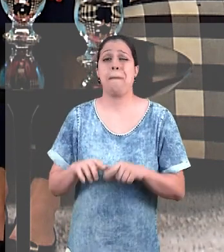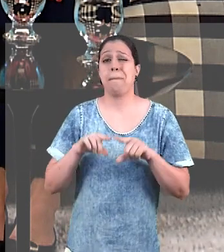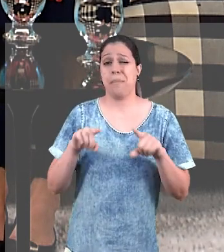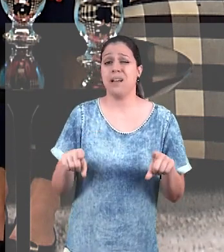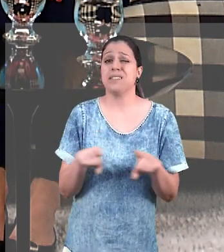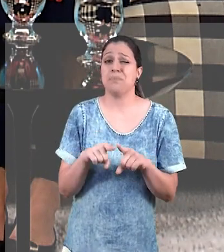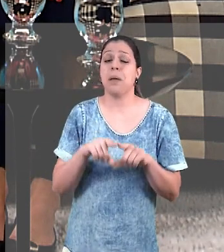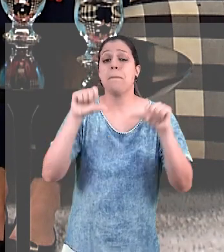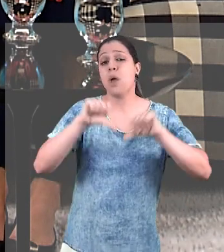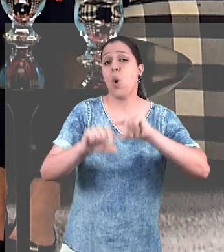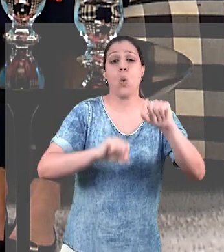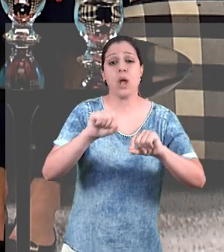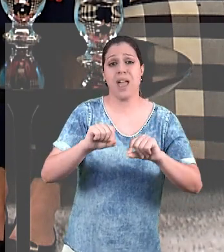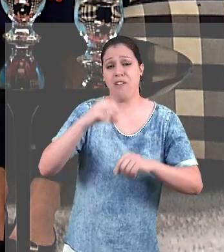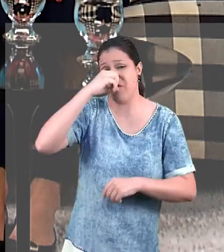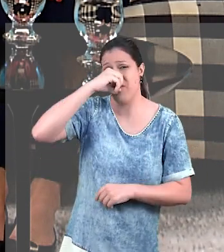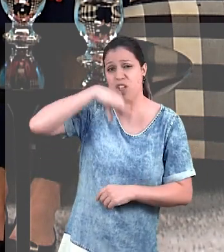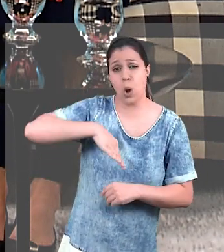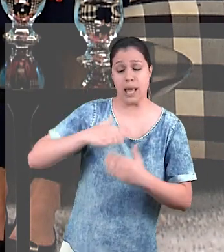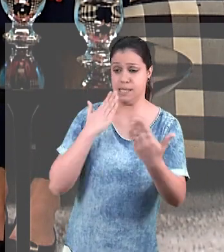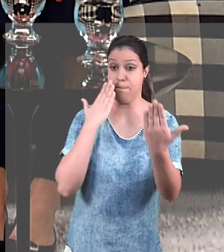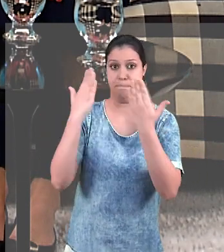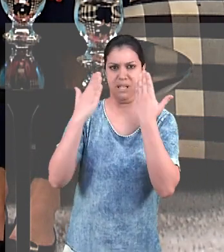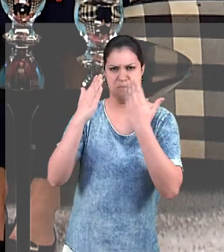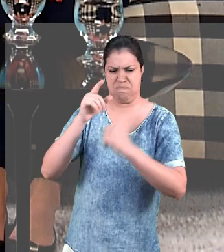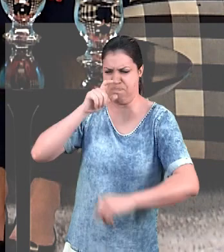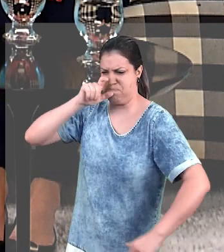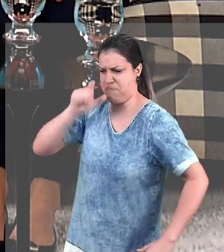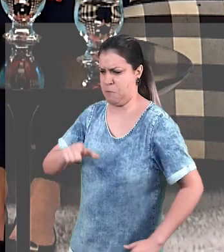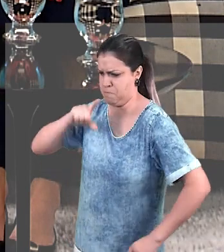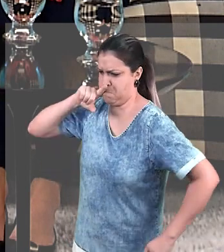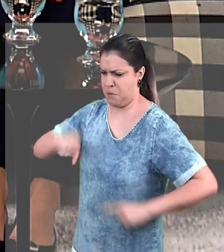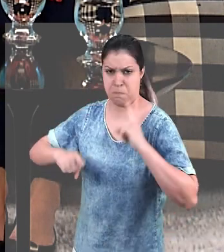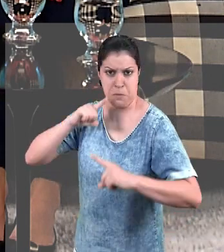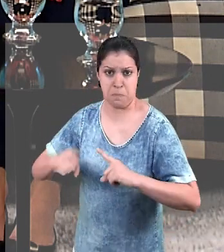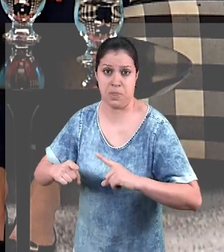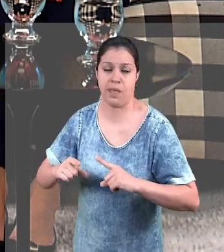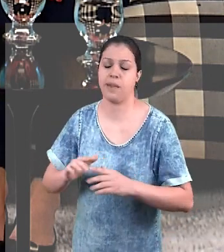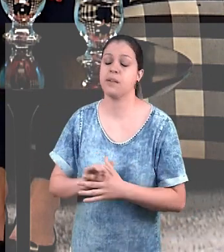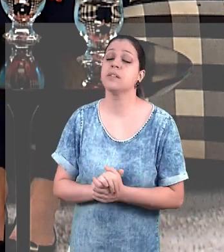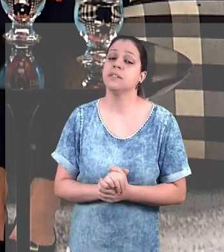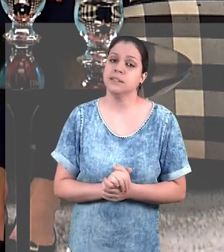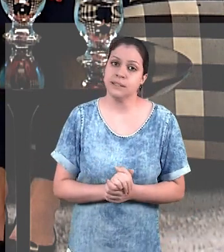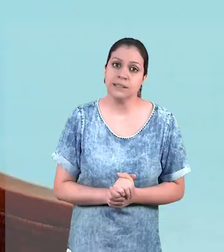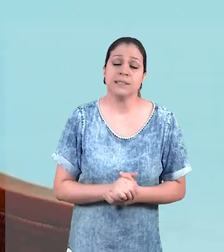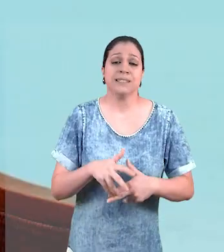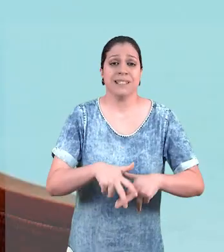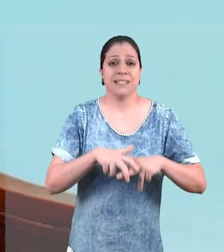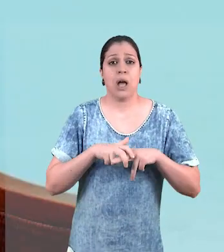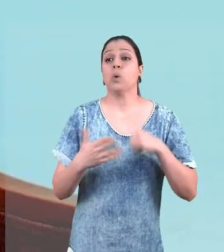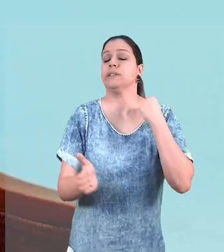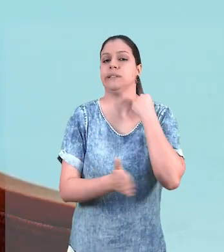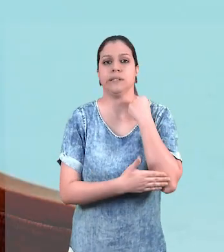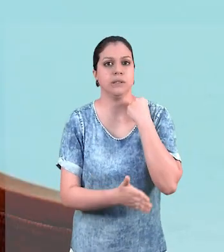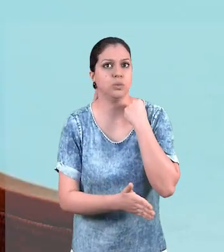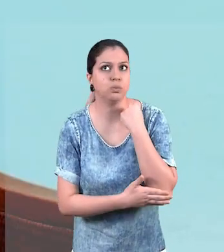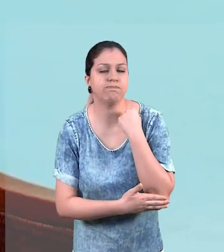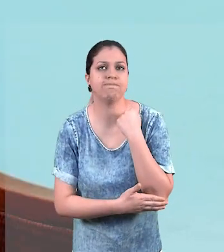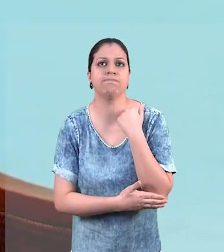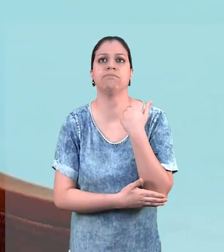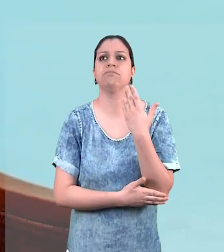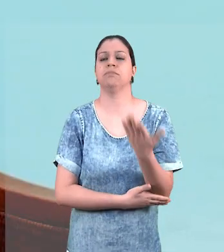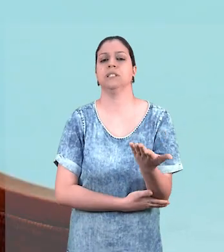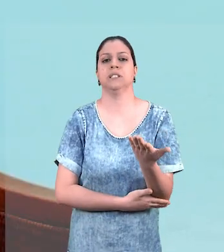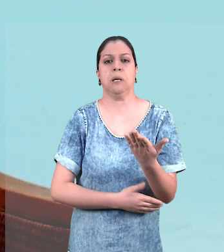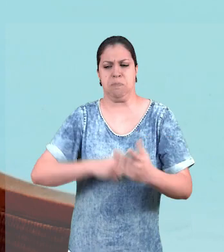porém a violência psicológica, ela era absoluta, ela sempre dominou a relação. Então, os